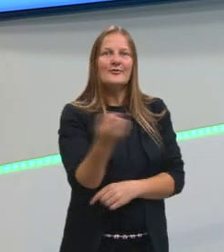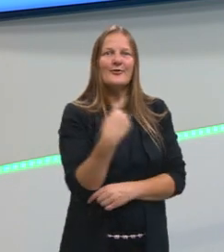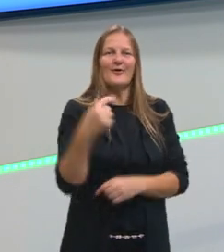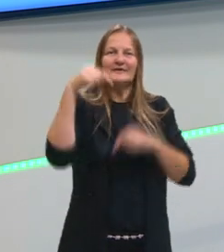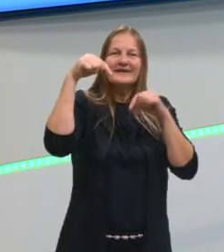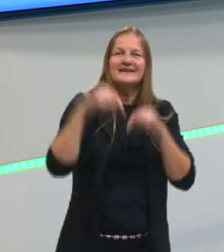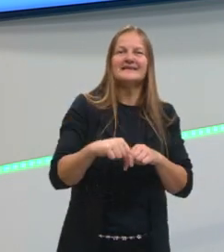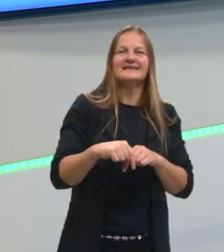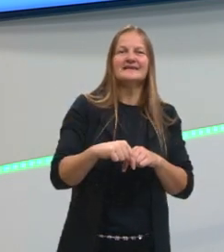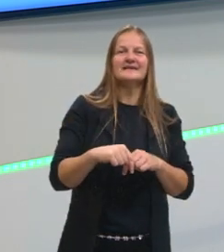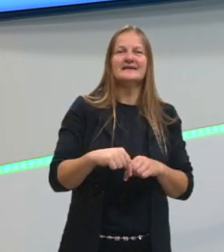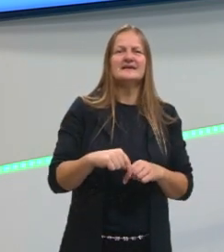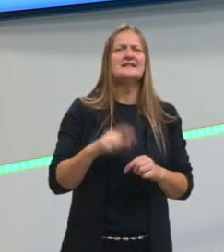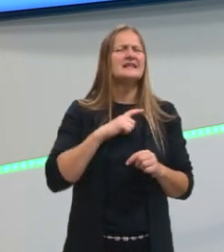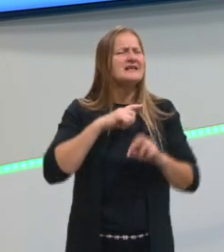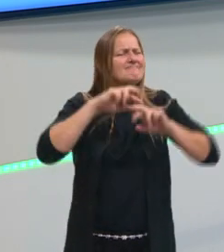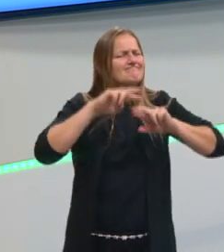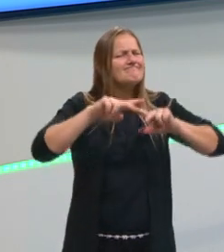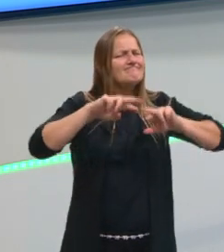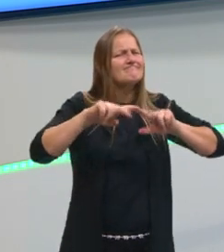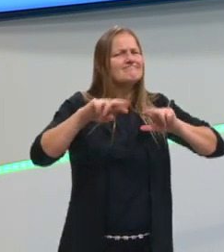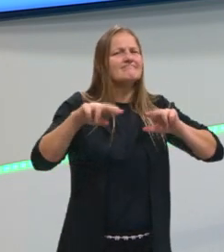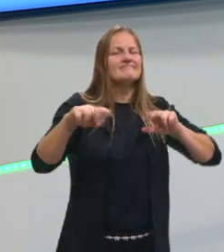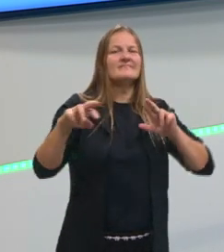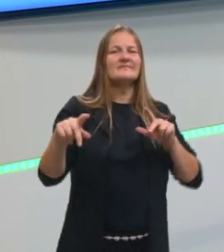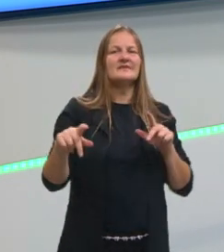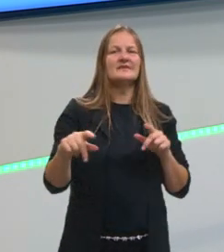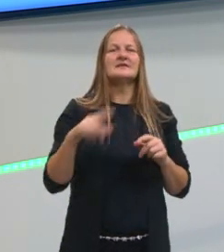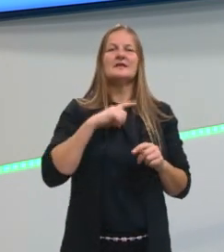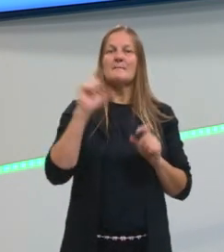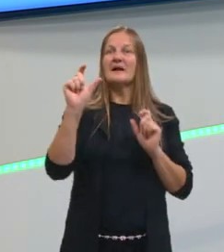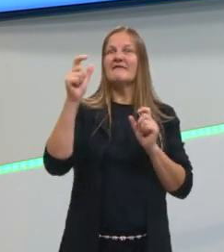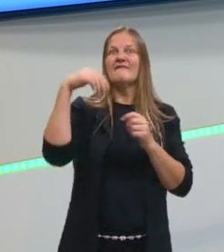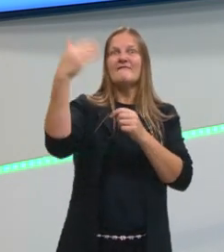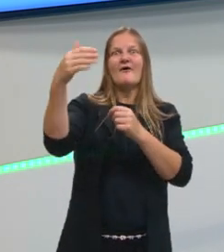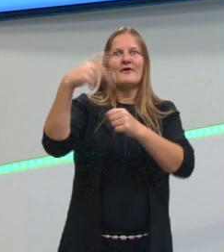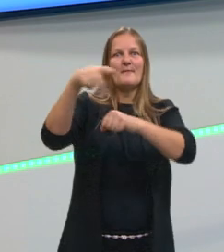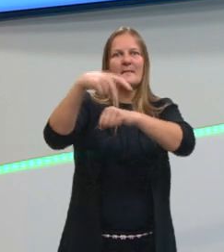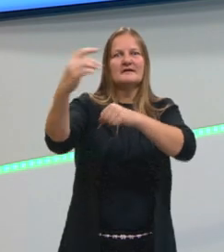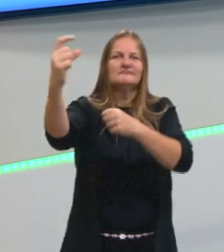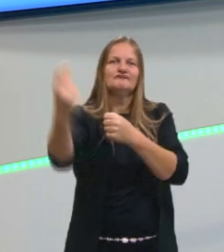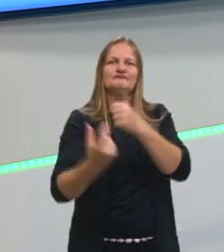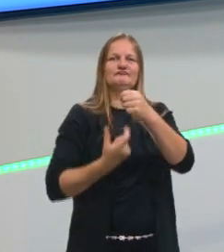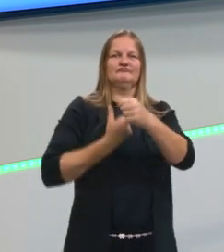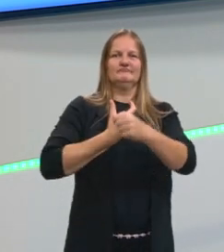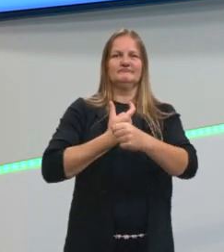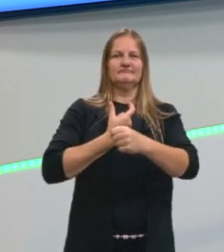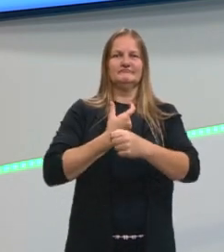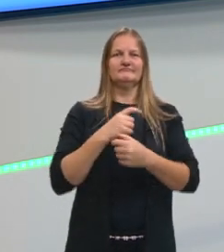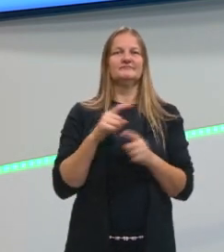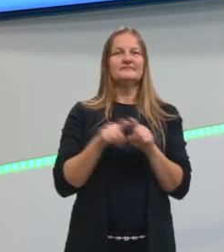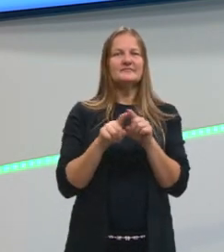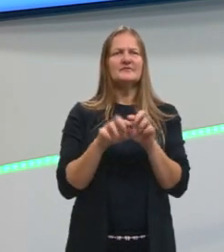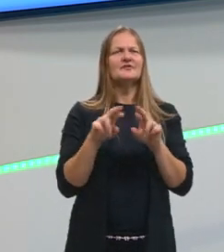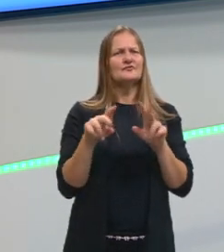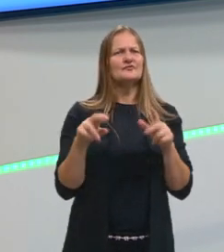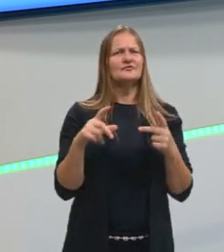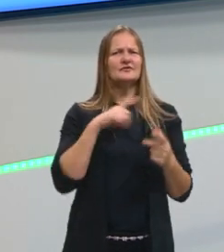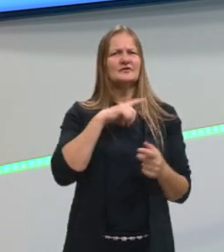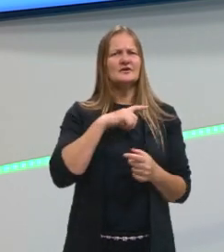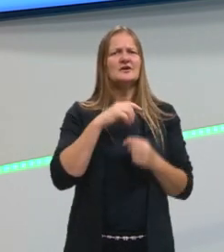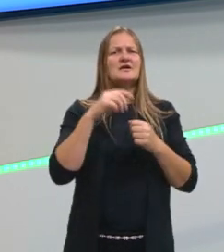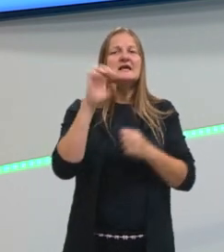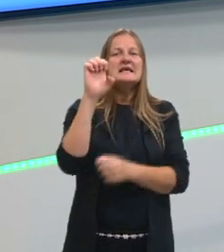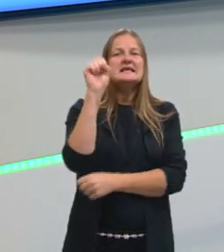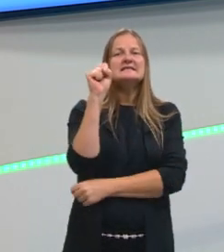nós falamos e ela tem muitas variantes que são os estrangeirismos Ok e esses não é só porque tem